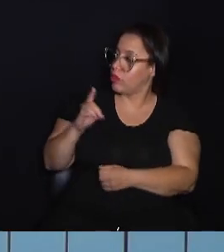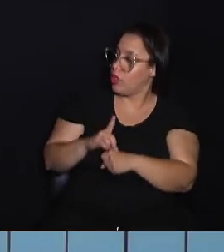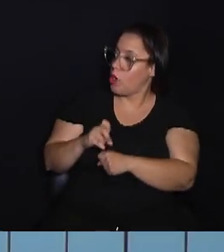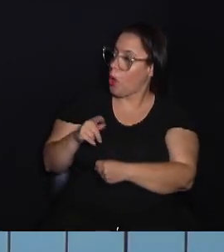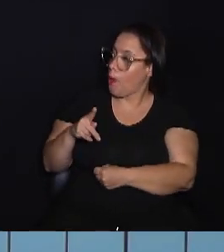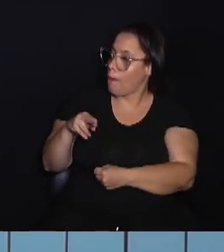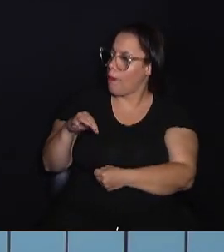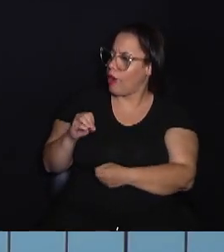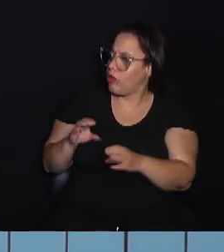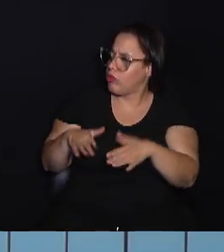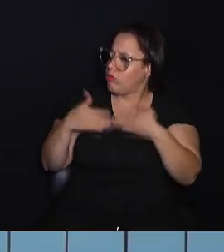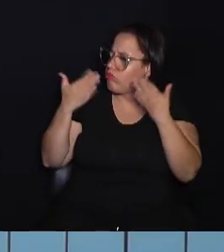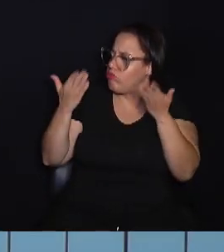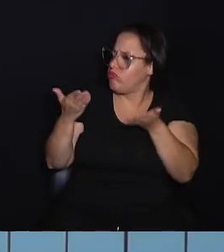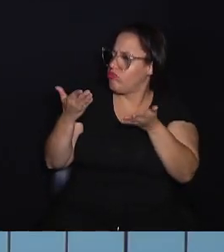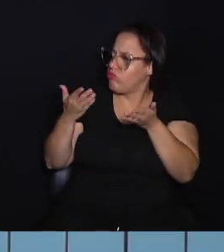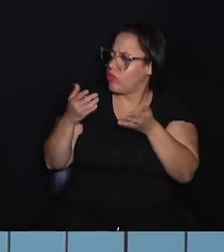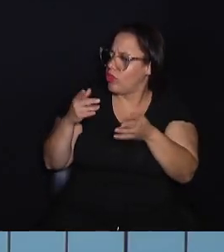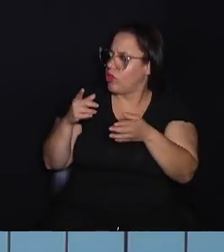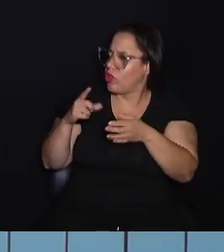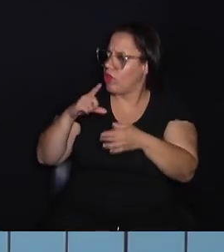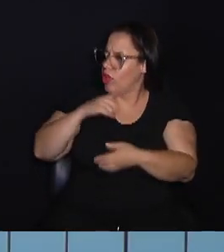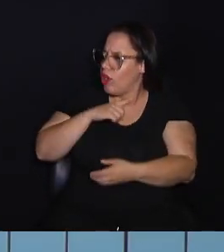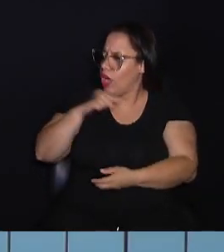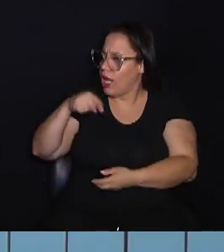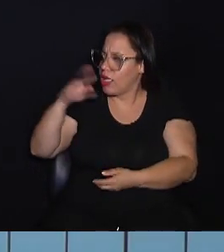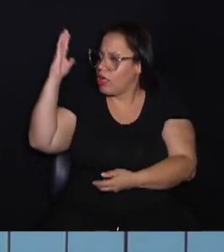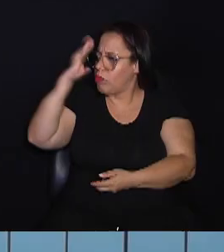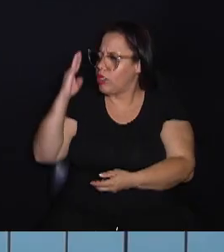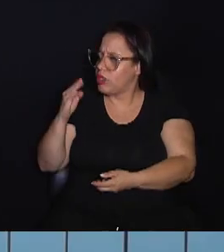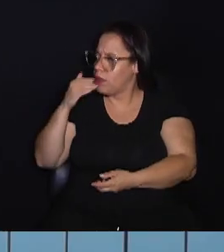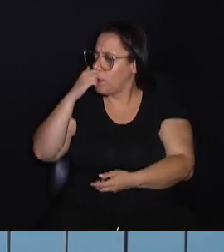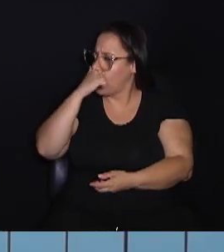que é a incidência desse tipo de tumor aqui no Brasil?